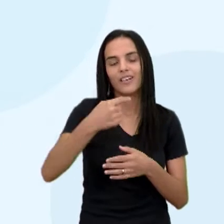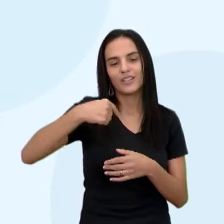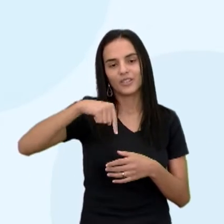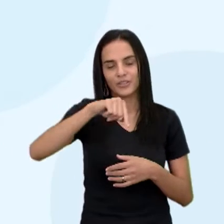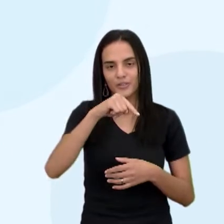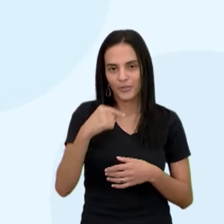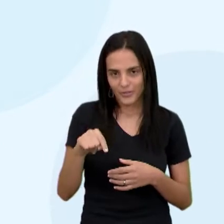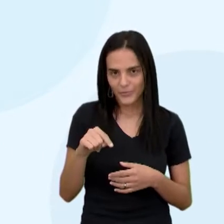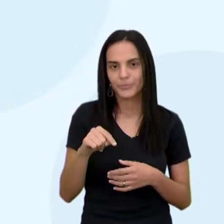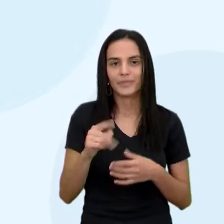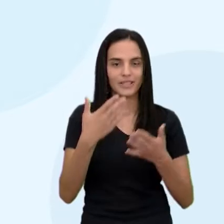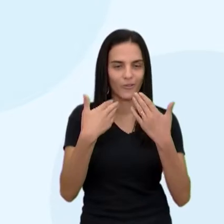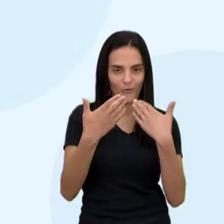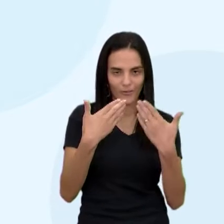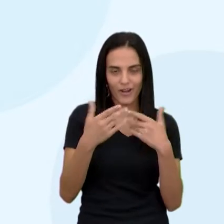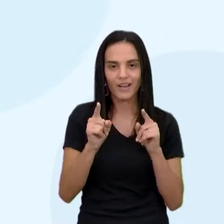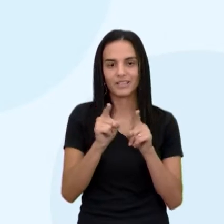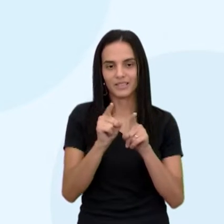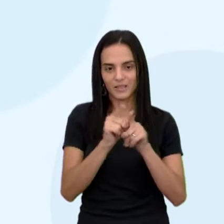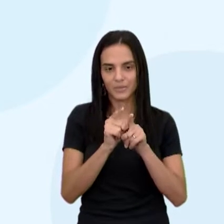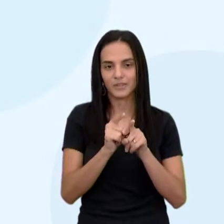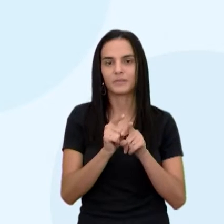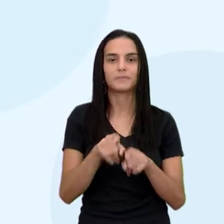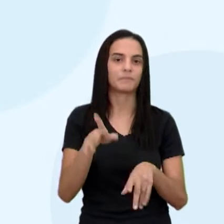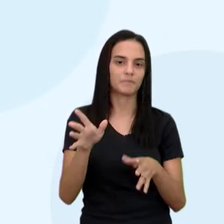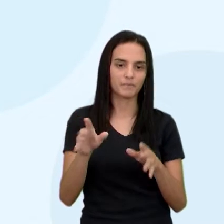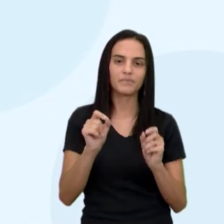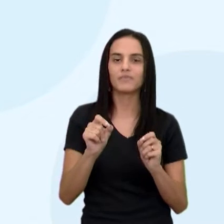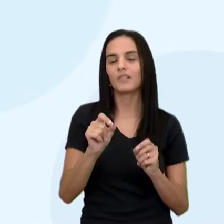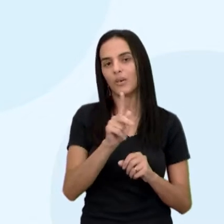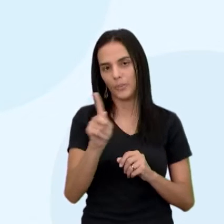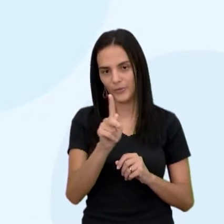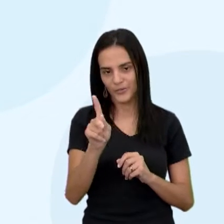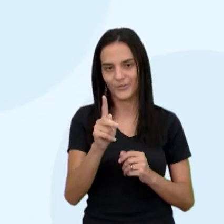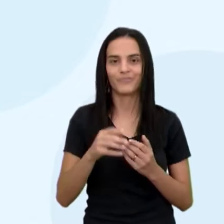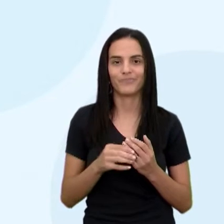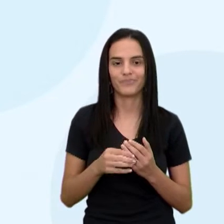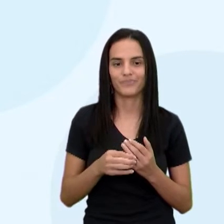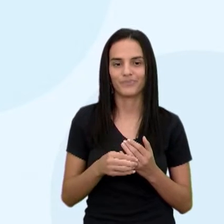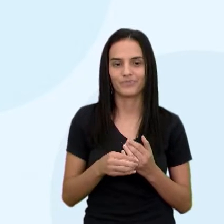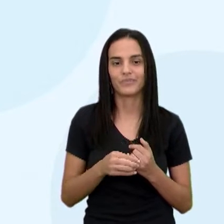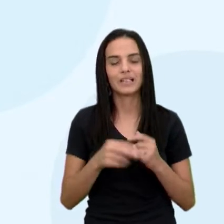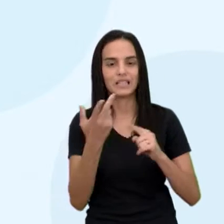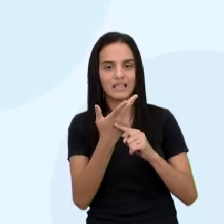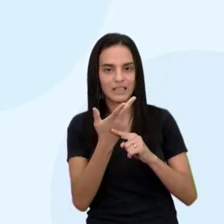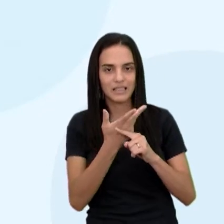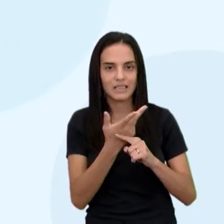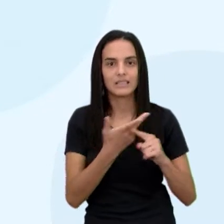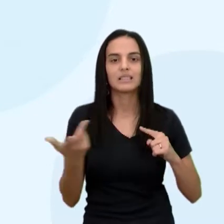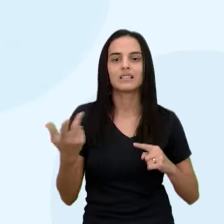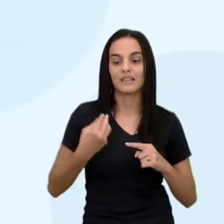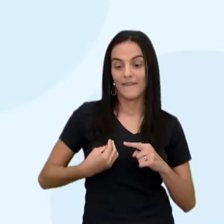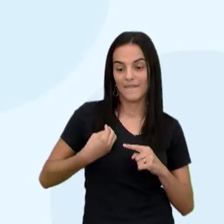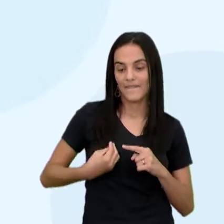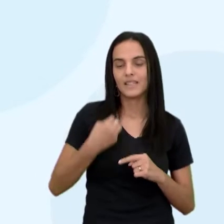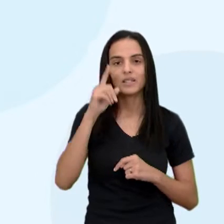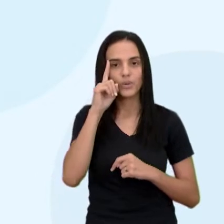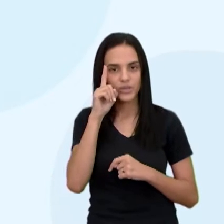estende essa conversa também ao parceiro professor. Analisar situações da vida